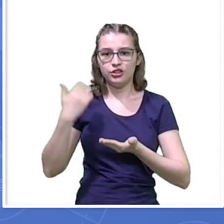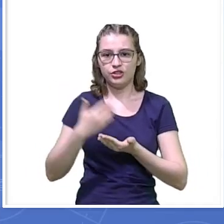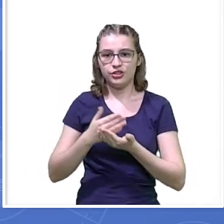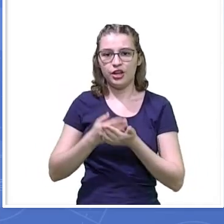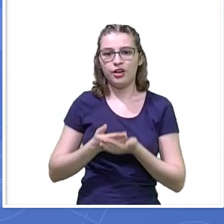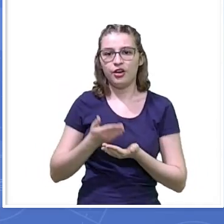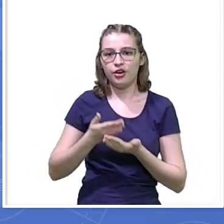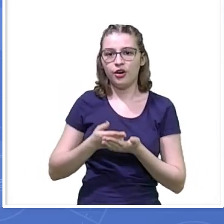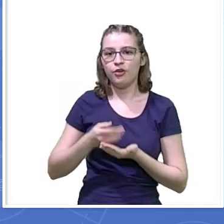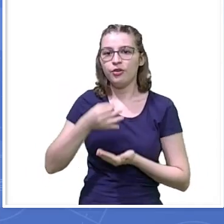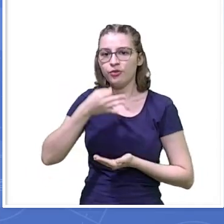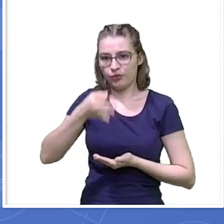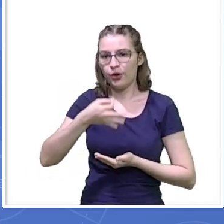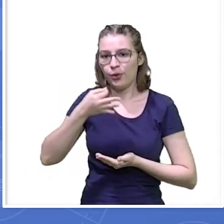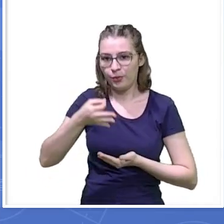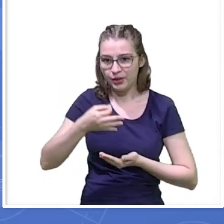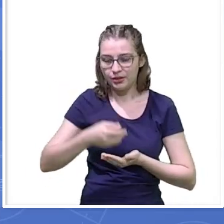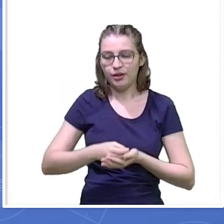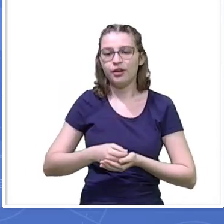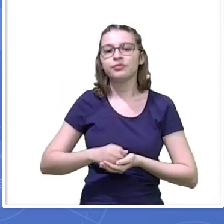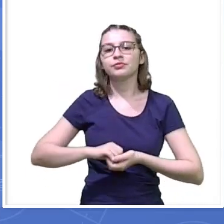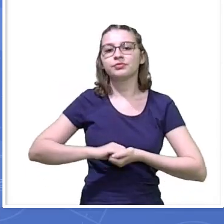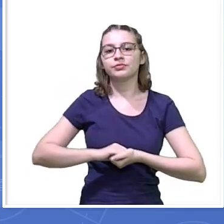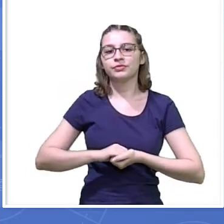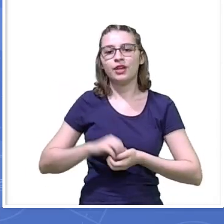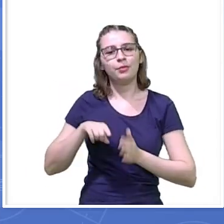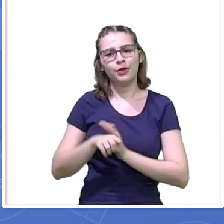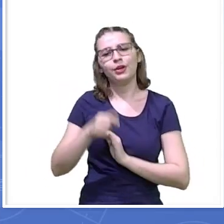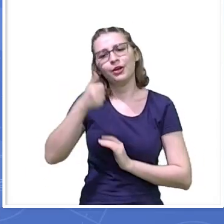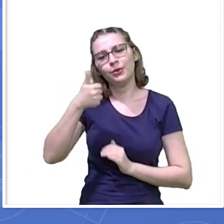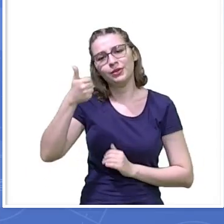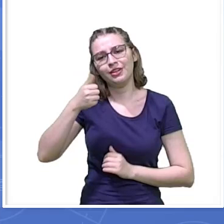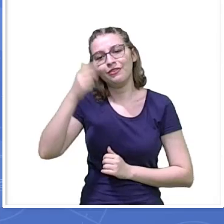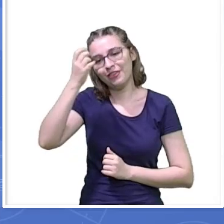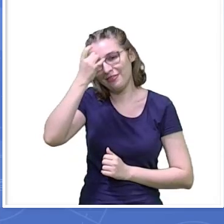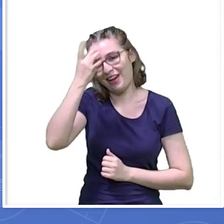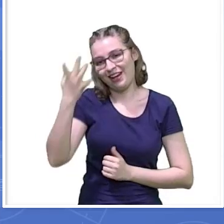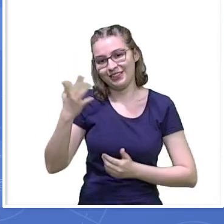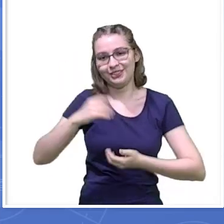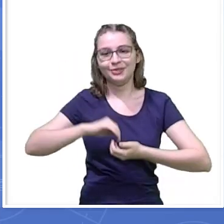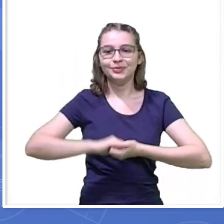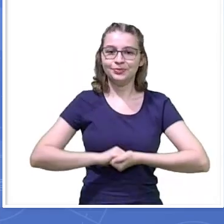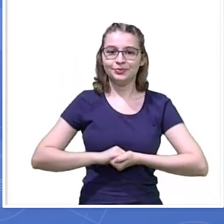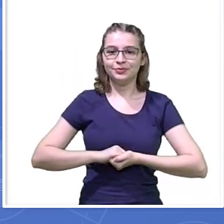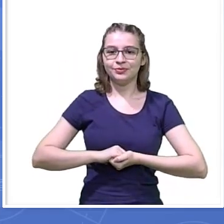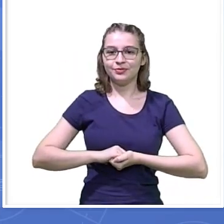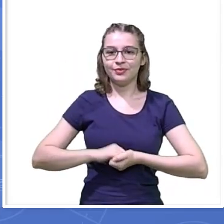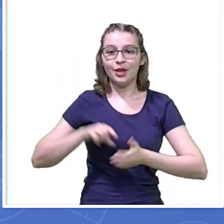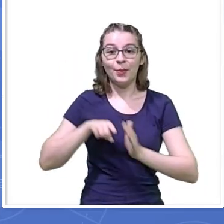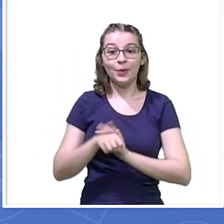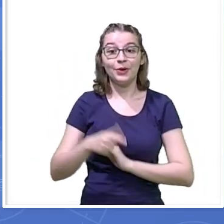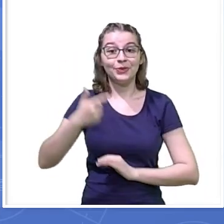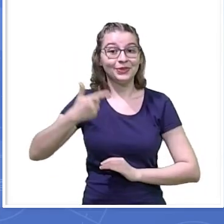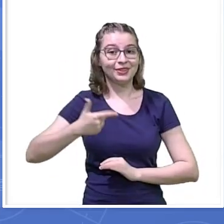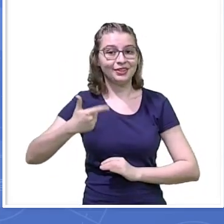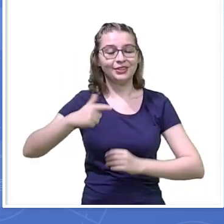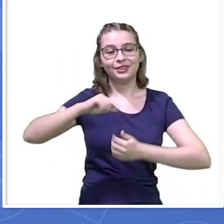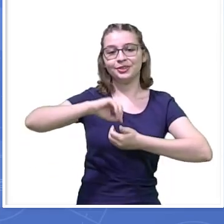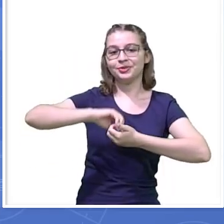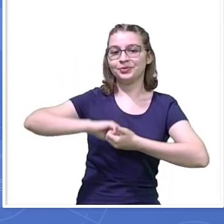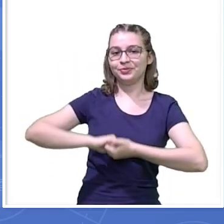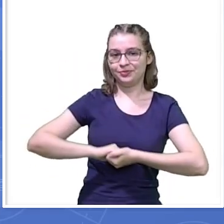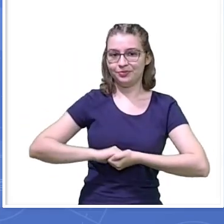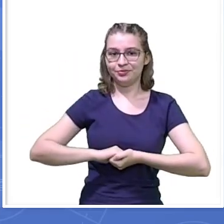questão, gente, é essa, bem simples, bem tranquila. Vamos para a segunda questão, então, agora? Vamos lá para a segunda questão